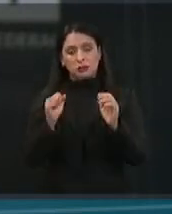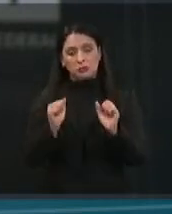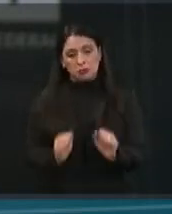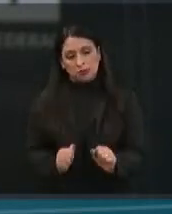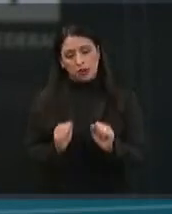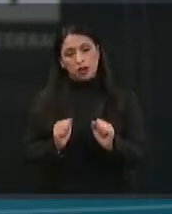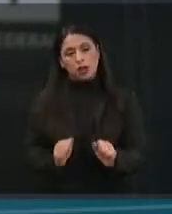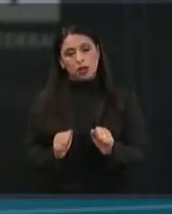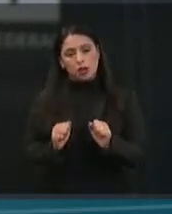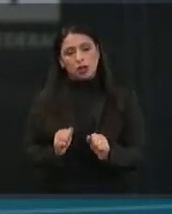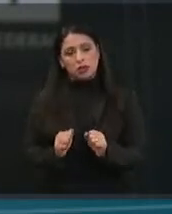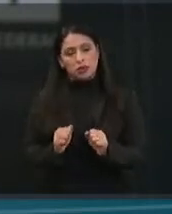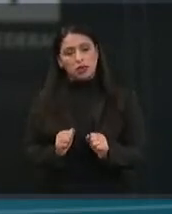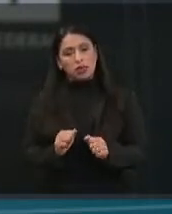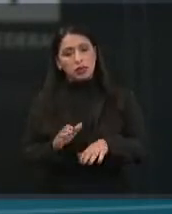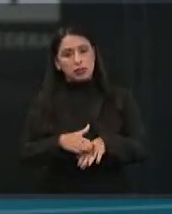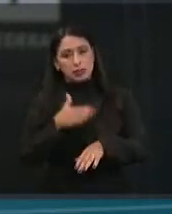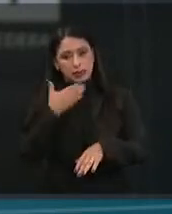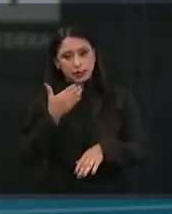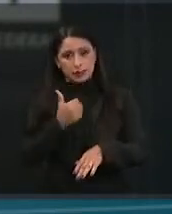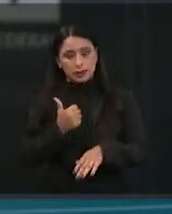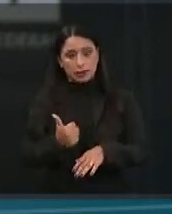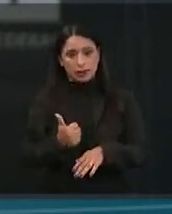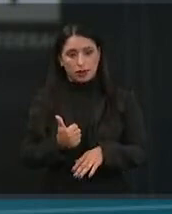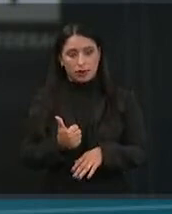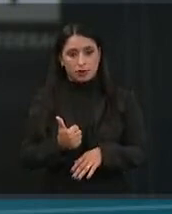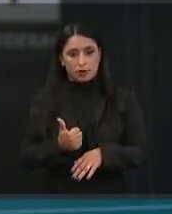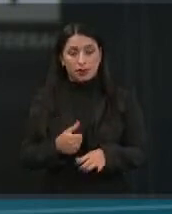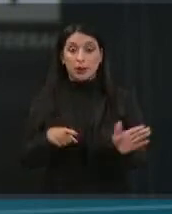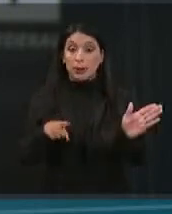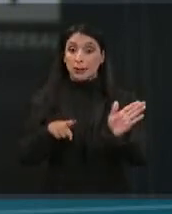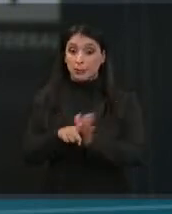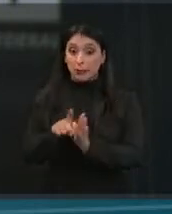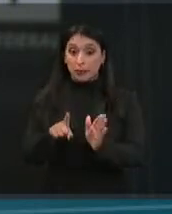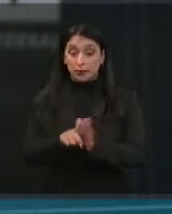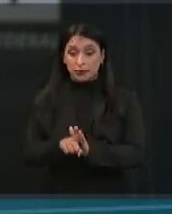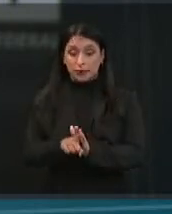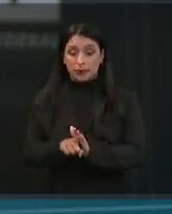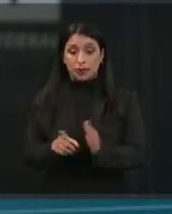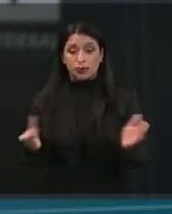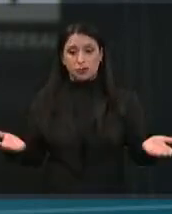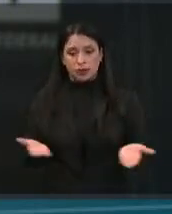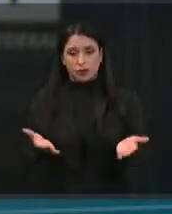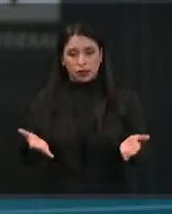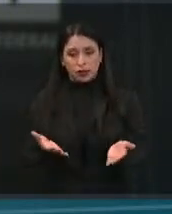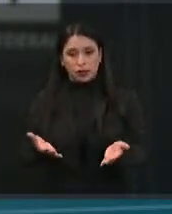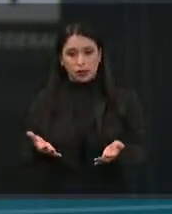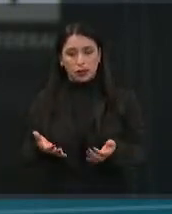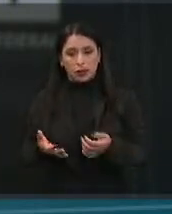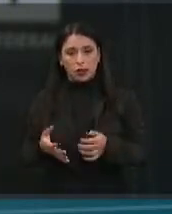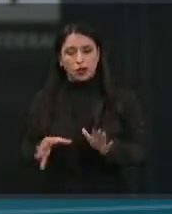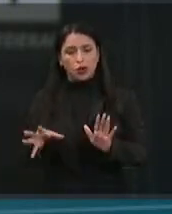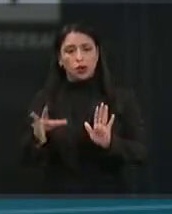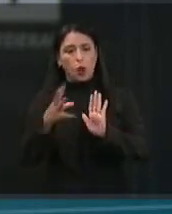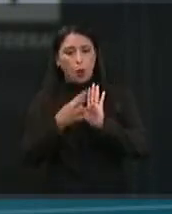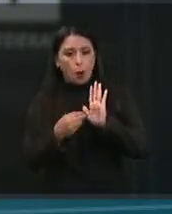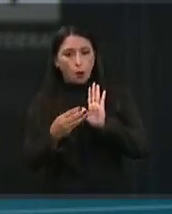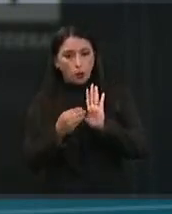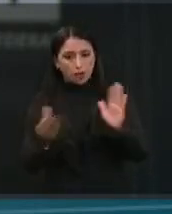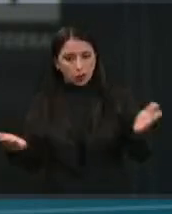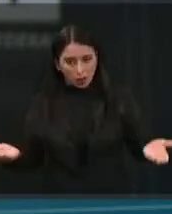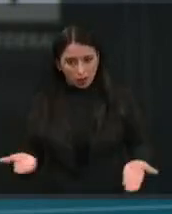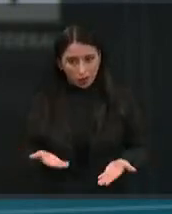decorrer desses aperfeiçoamentos. Perguntamos, para terminar, o modelo atual autoriza a